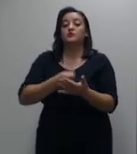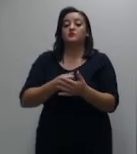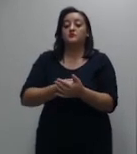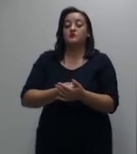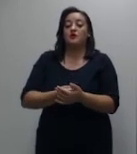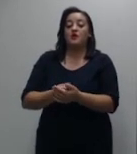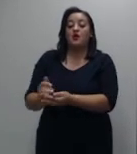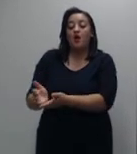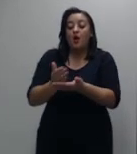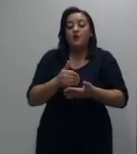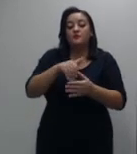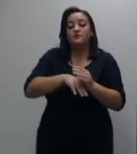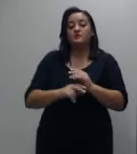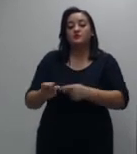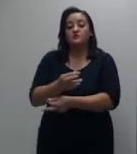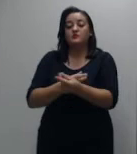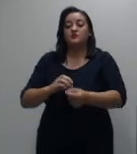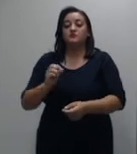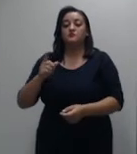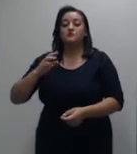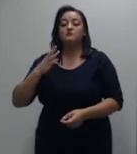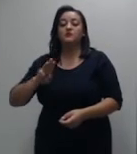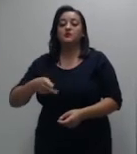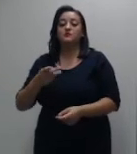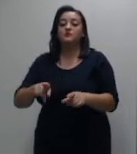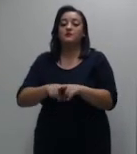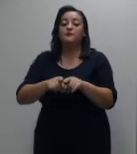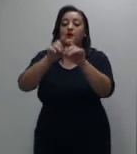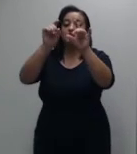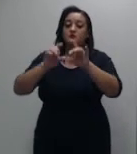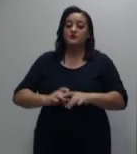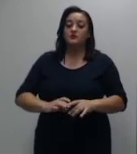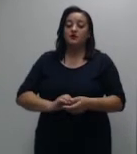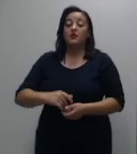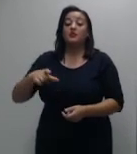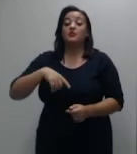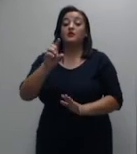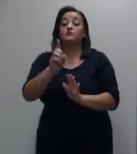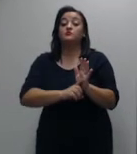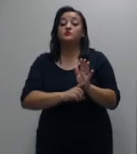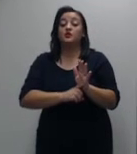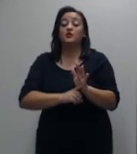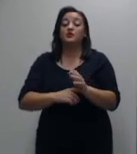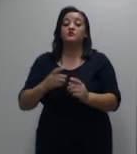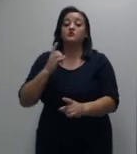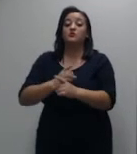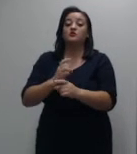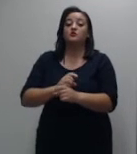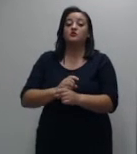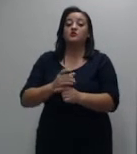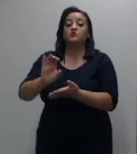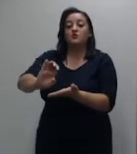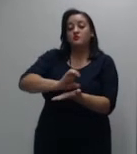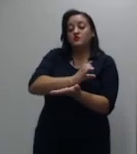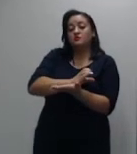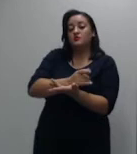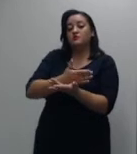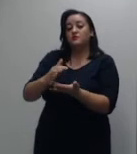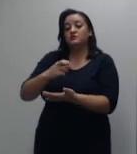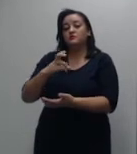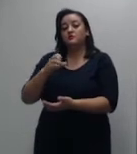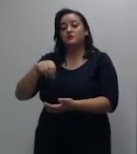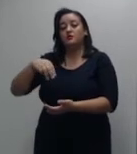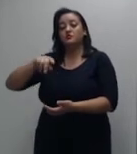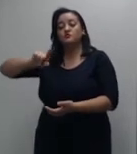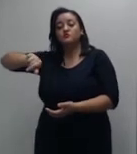dólares da remuneração de contratação em especial ele tem o direito de localizar o investimento inicial de $500000